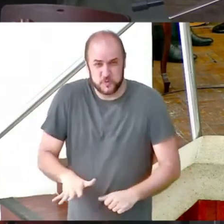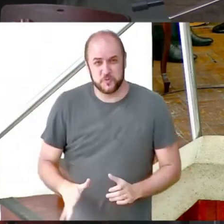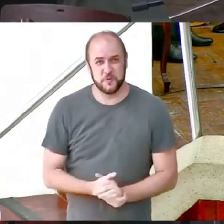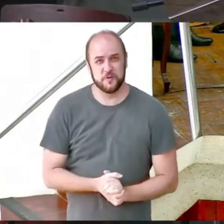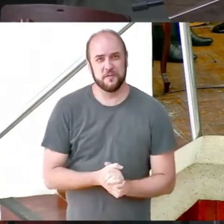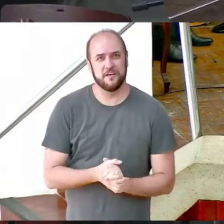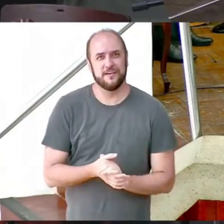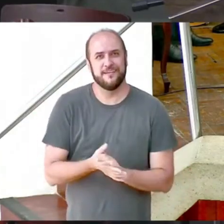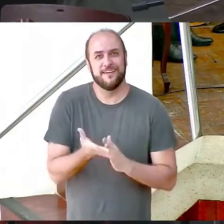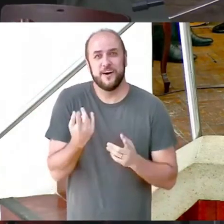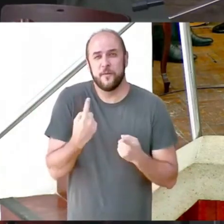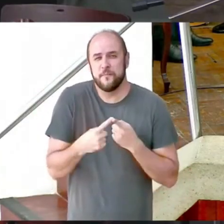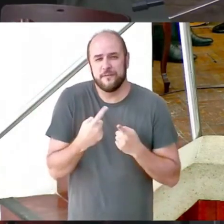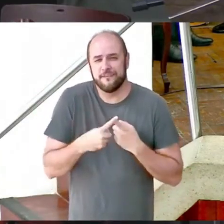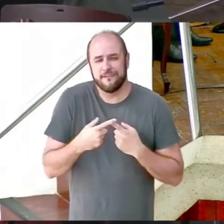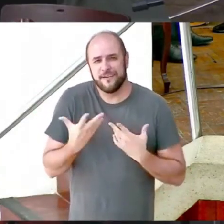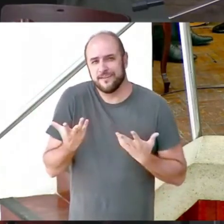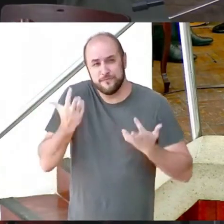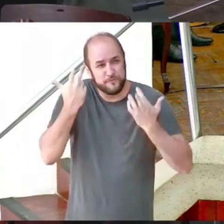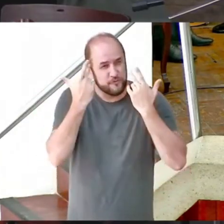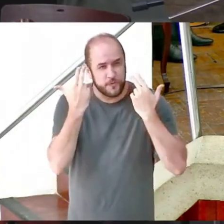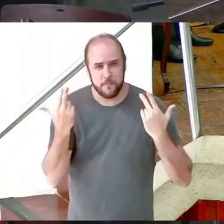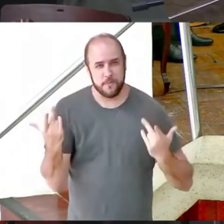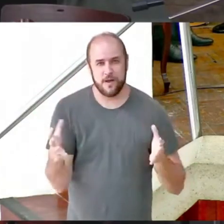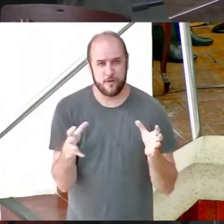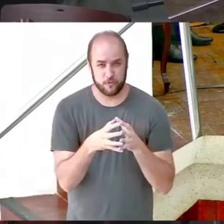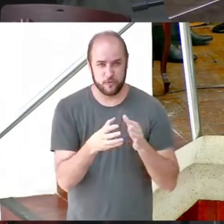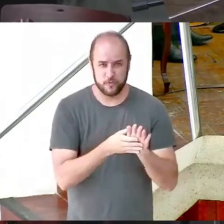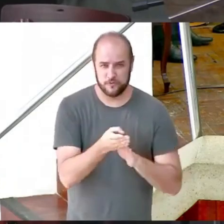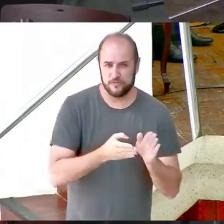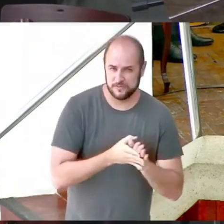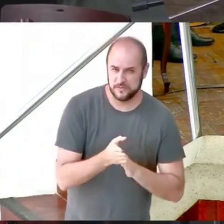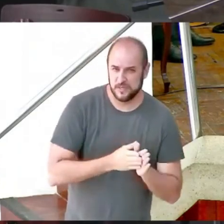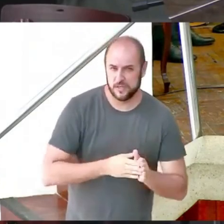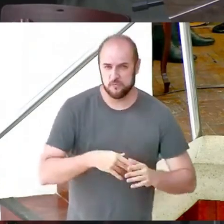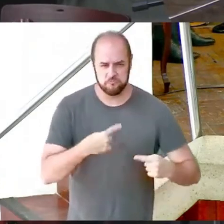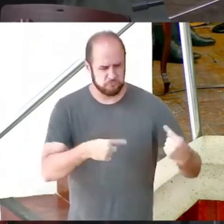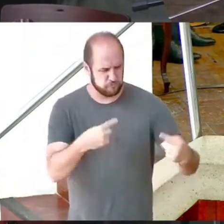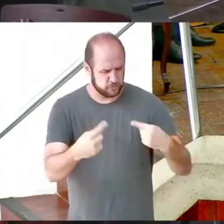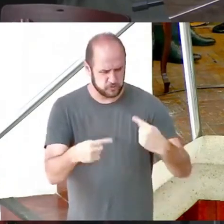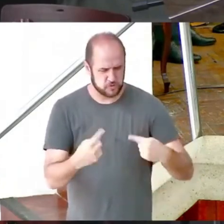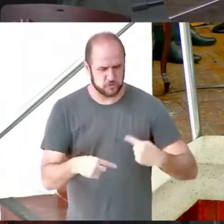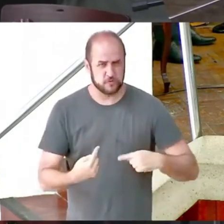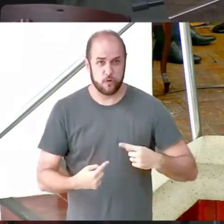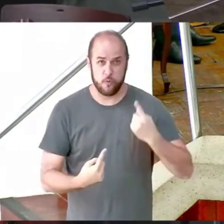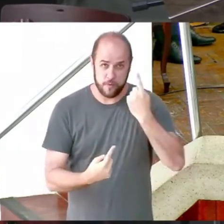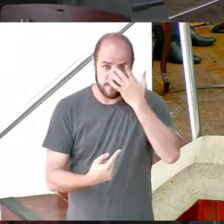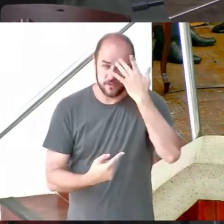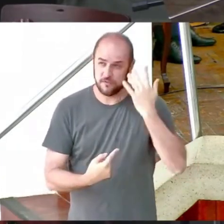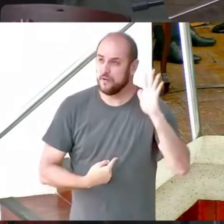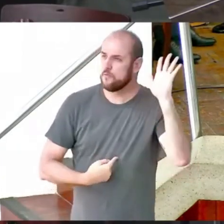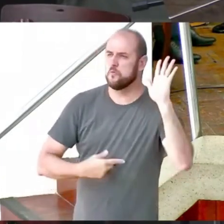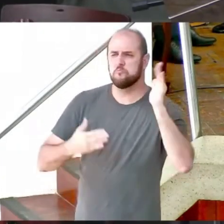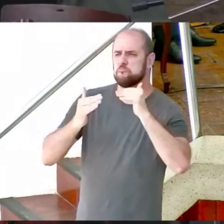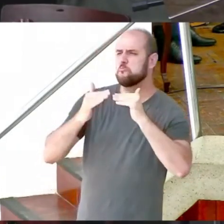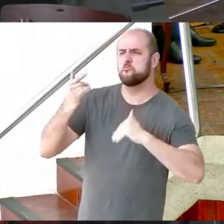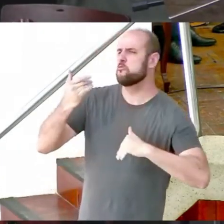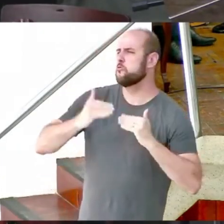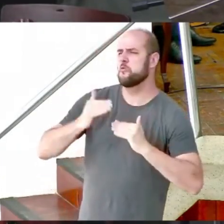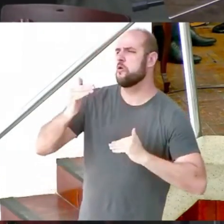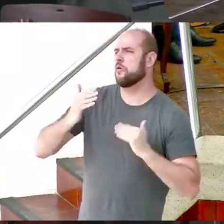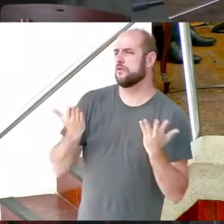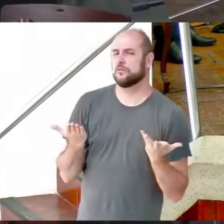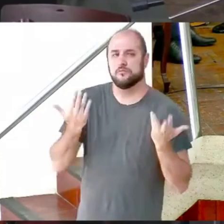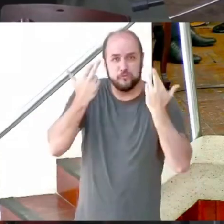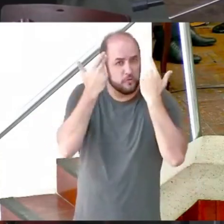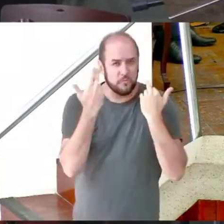por quê? Porque é muito natural, num conselho, um presbítero dizer: eu discordo disso, é tranquilo. O conselho